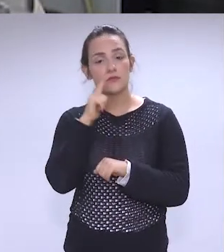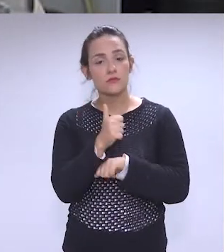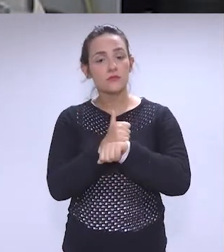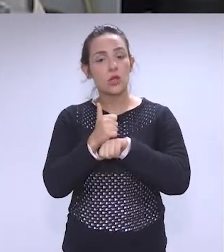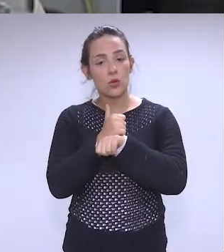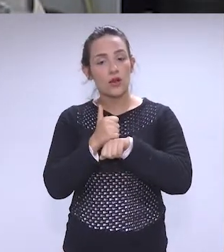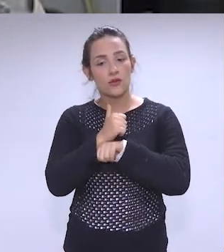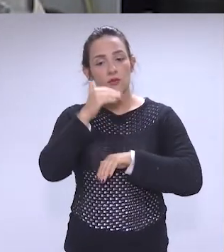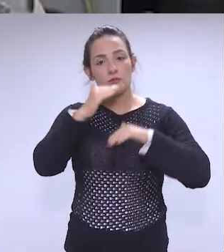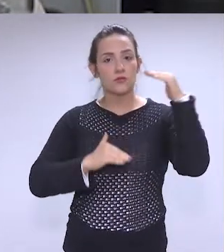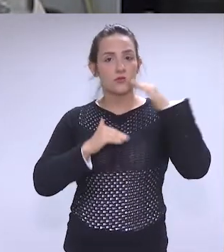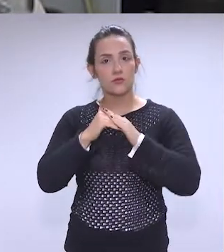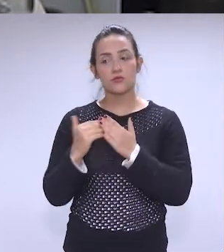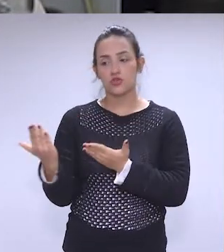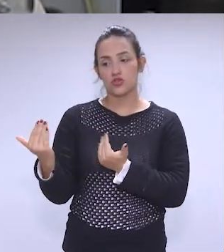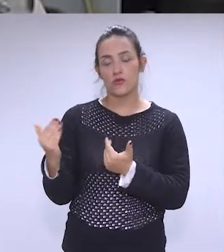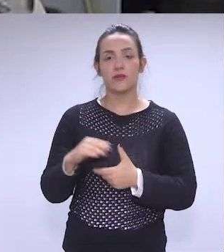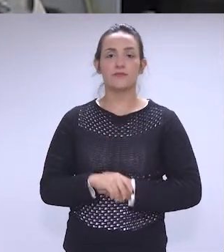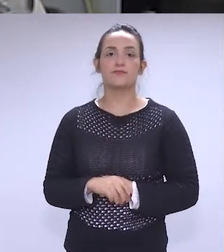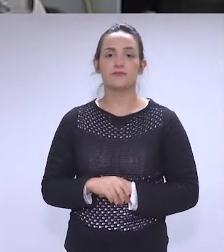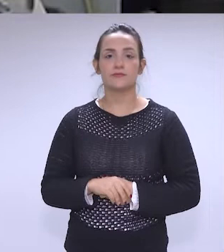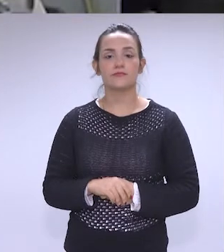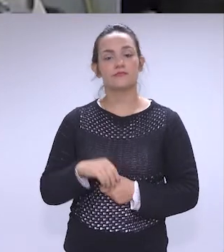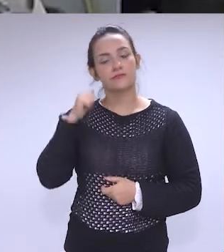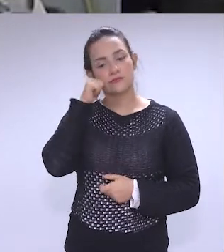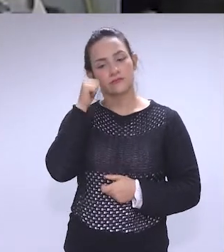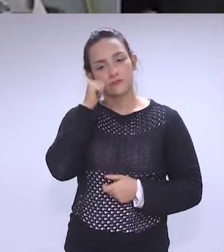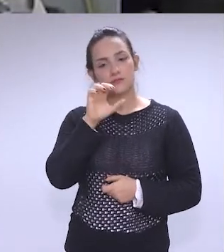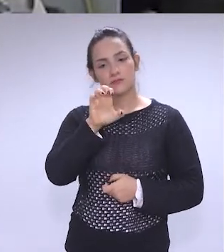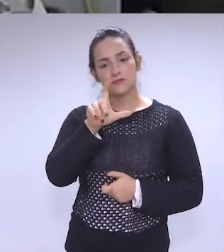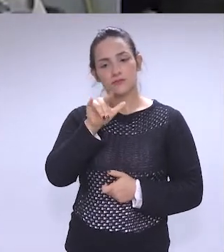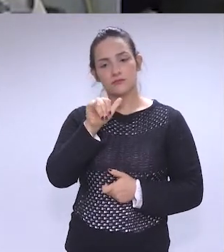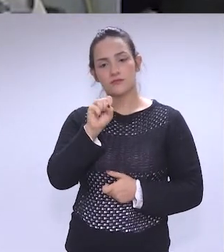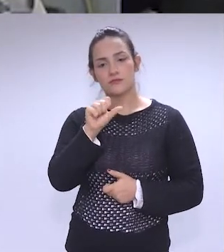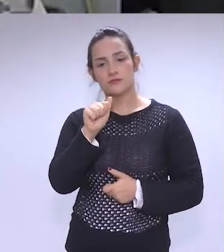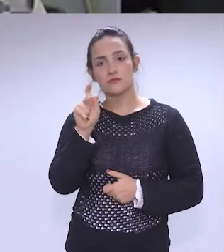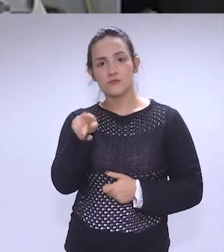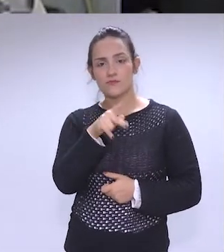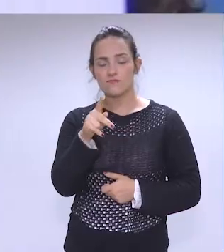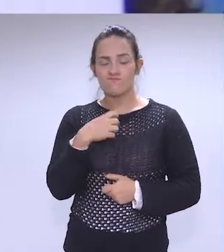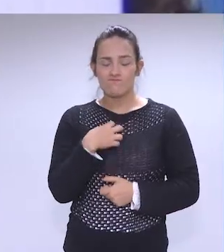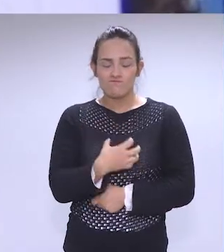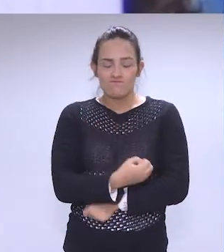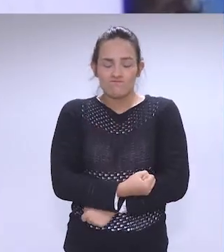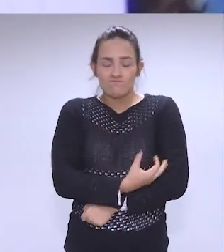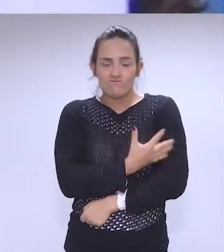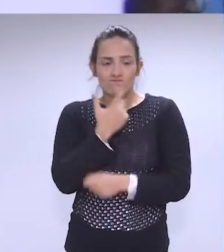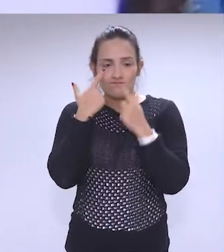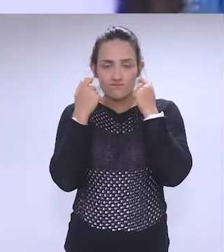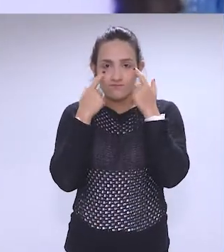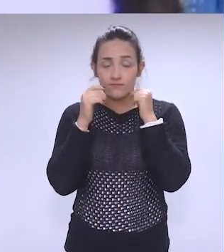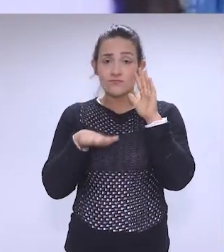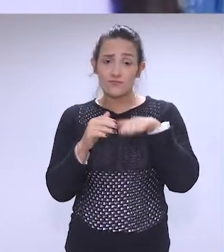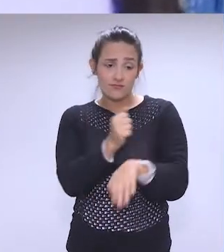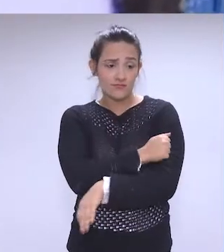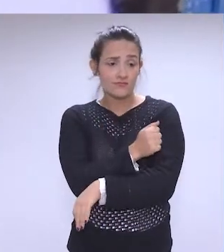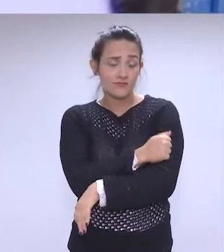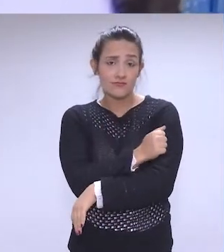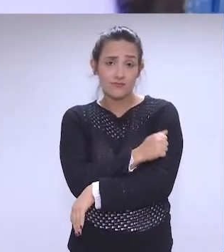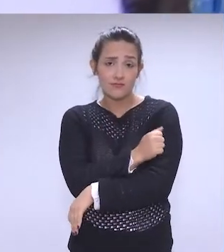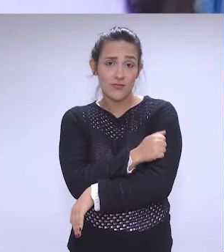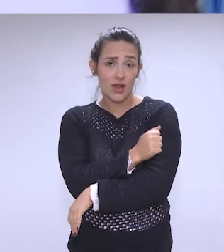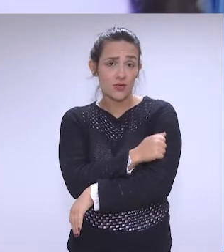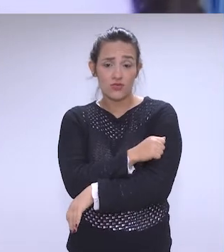qualificação profissional a essas jovens. Elisa fica emocionada com o resultado. Até as alunas que não